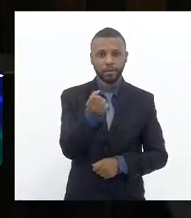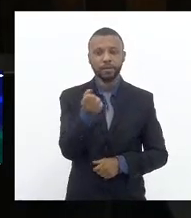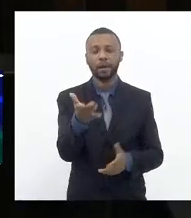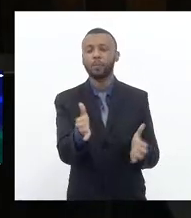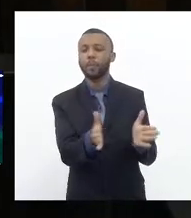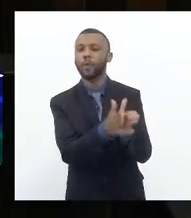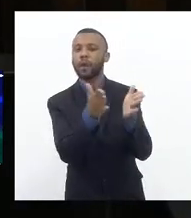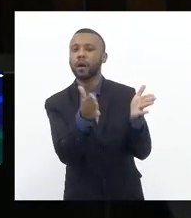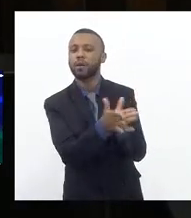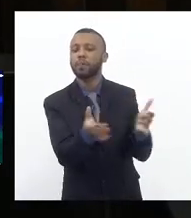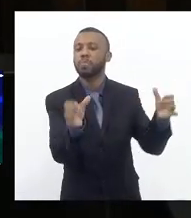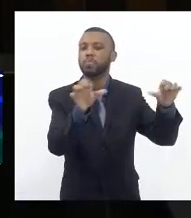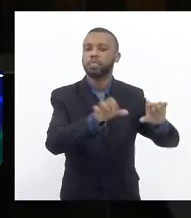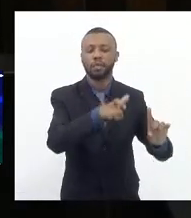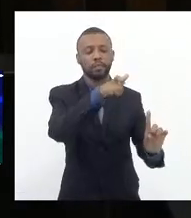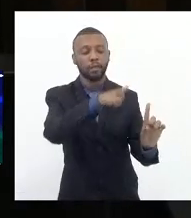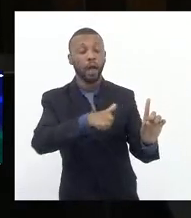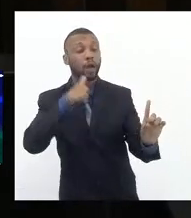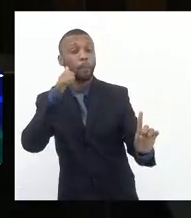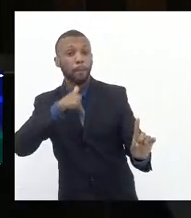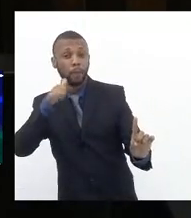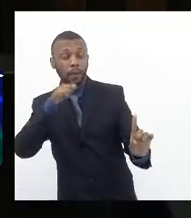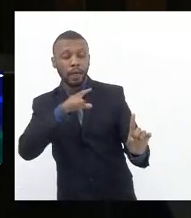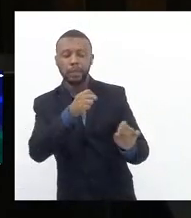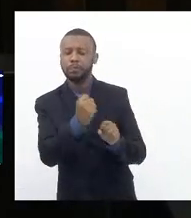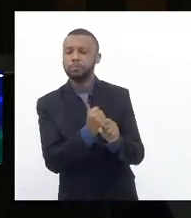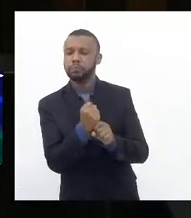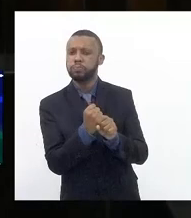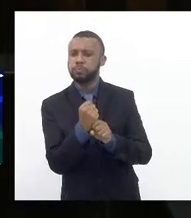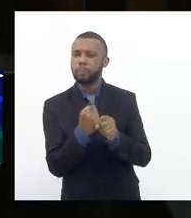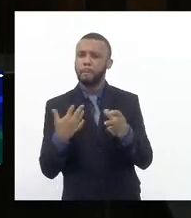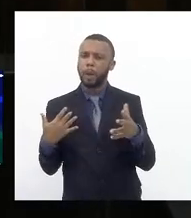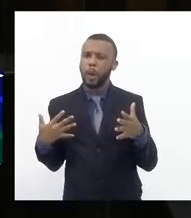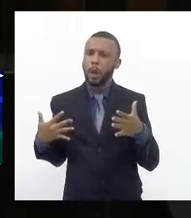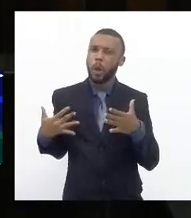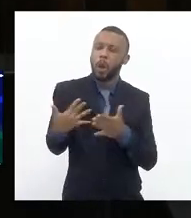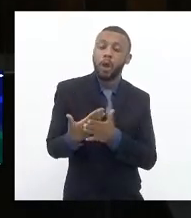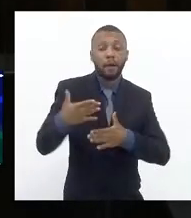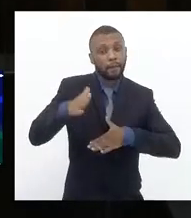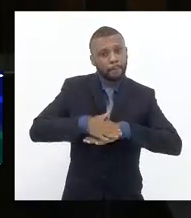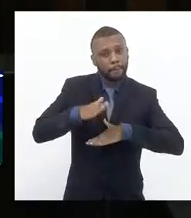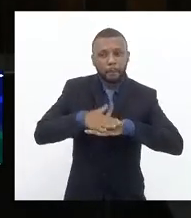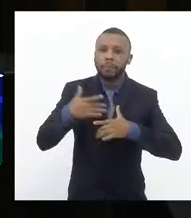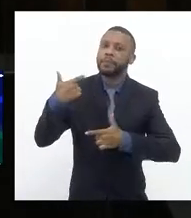fazendo com que uma mulher que ao longo da sua vida contribuiu com o seu trabalho,